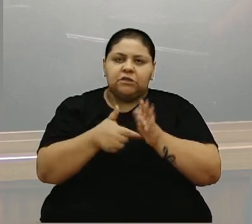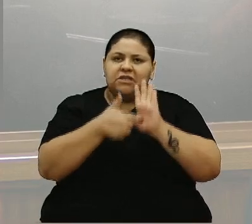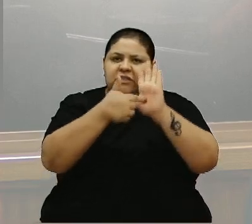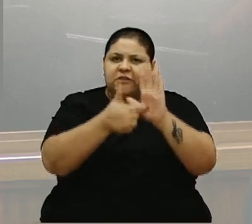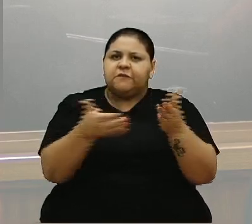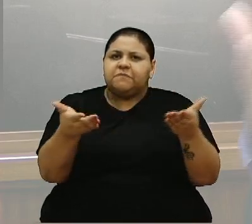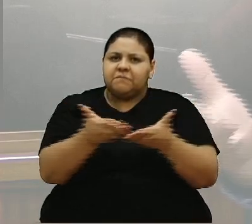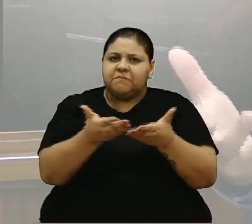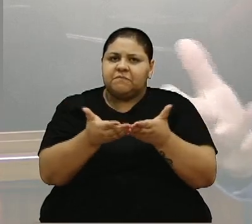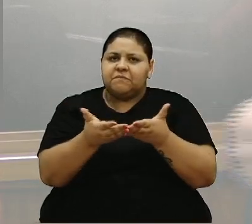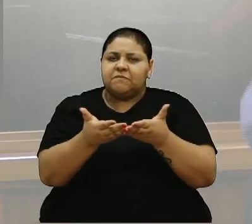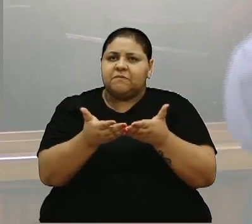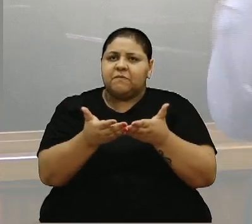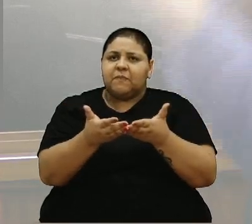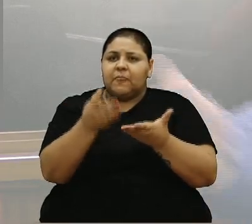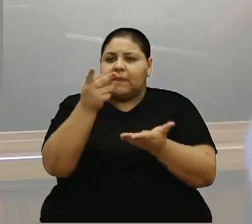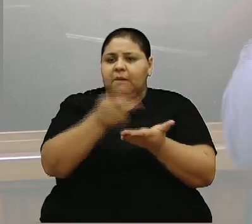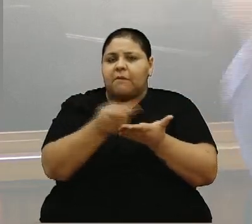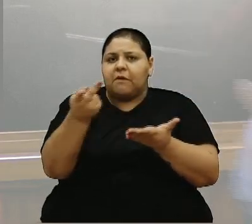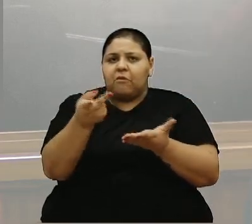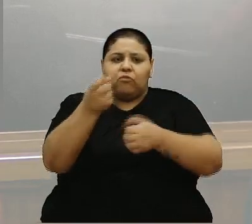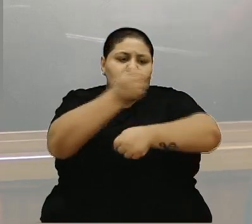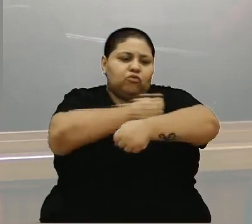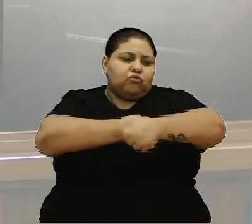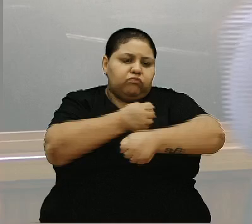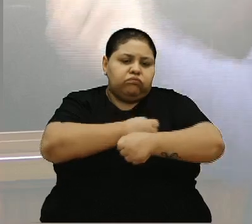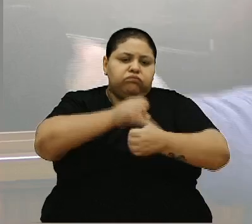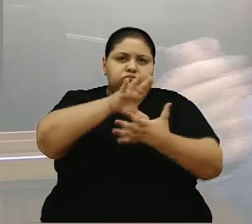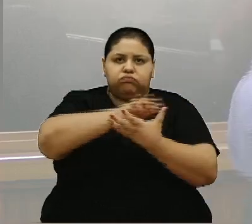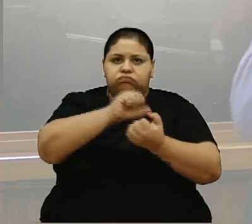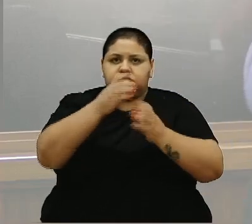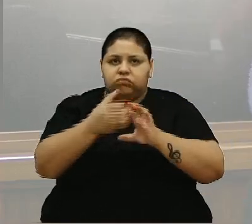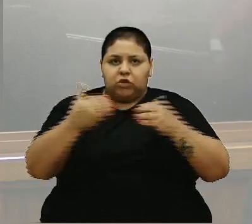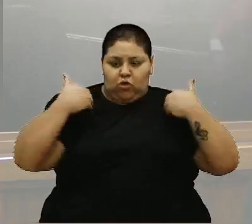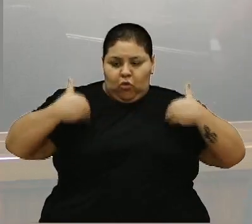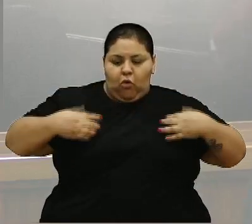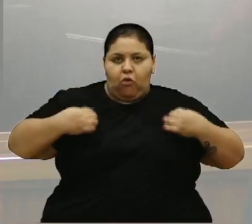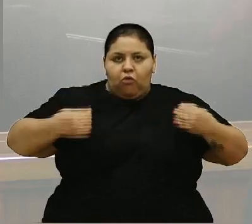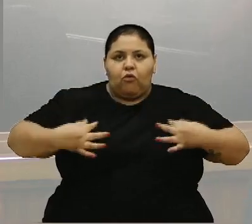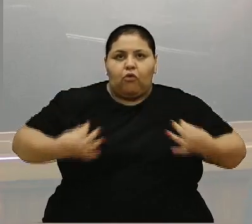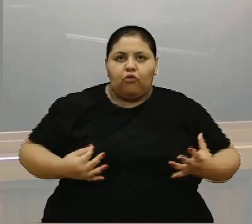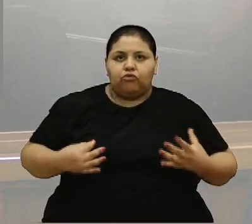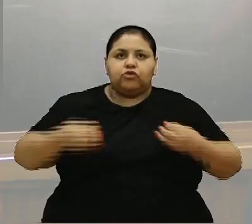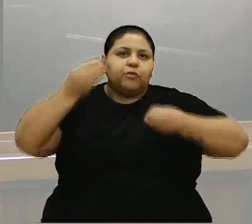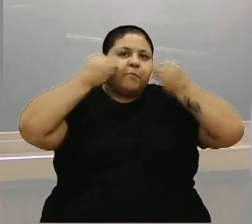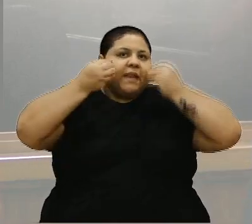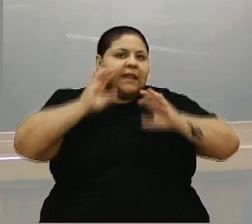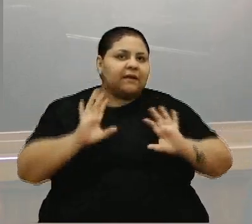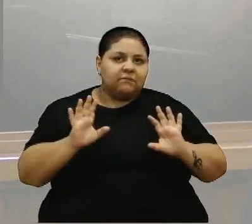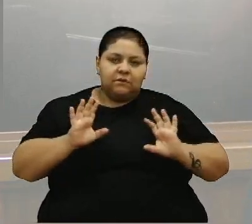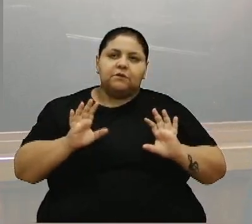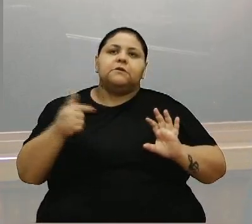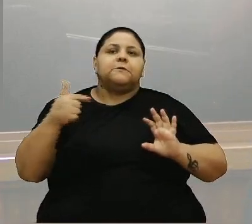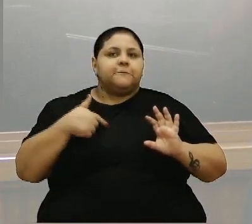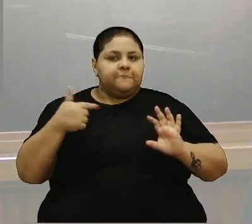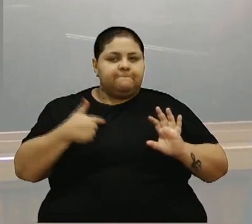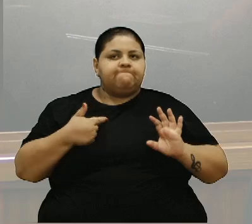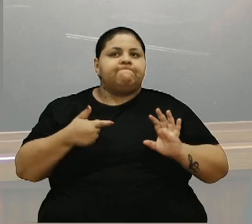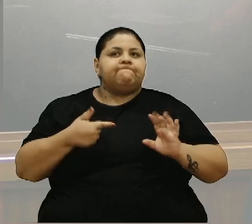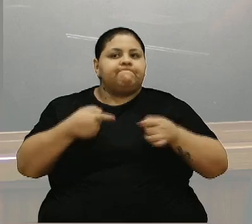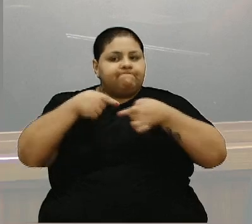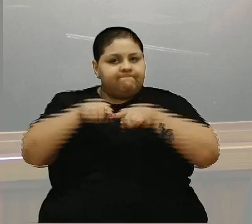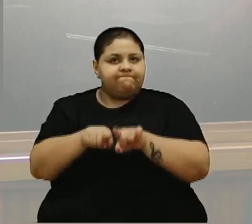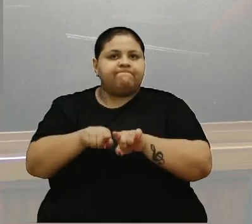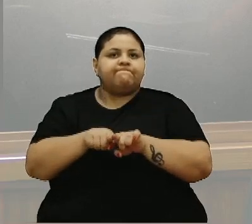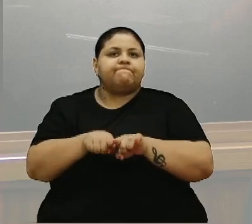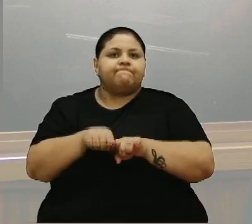feiras e que produzem gastronomia, arte, vestimenta, beleza. Então, sou parceiro, estamos junto